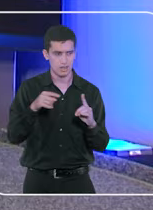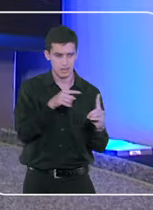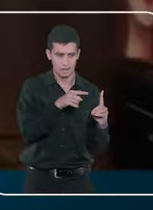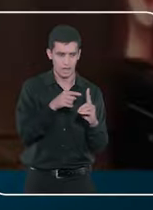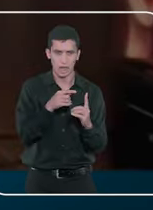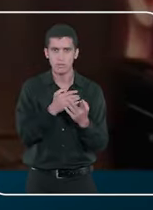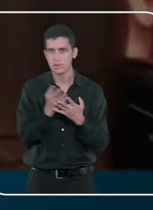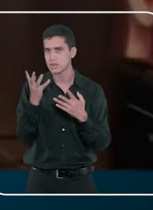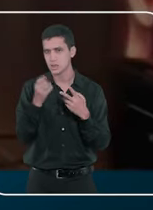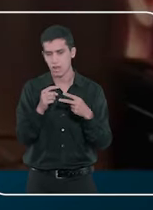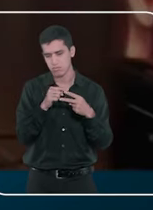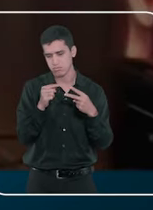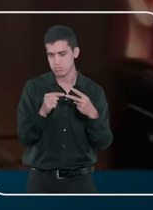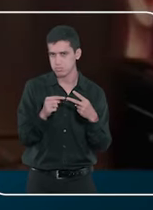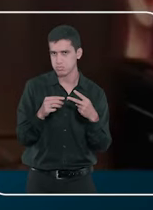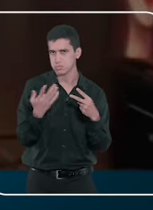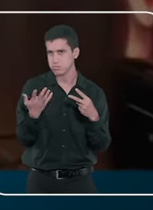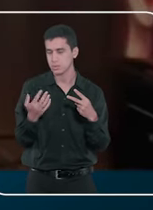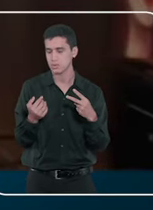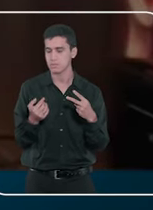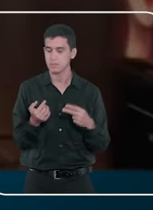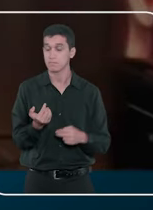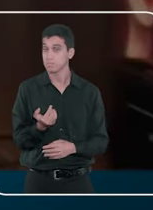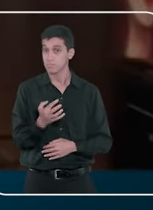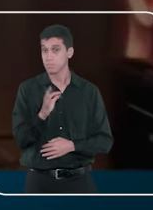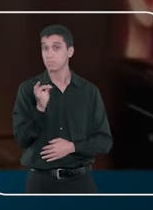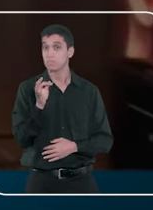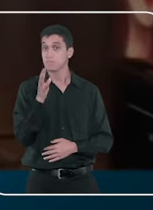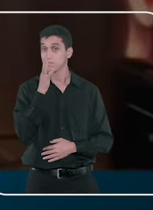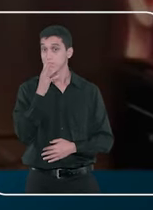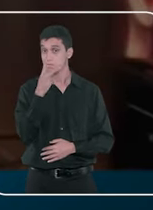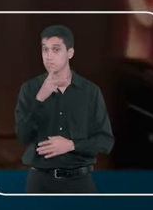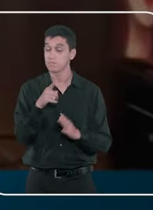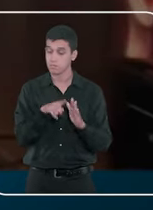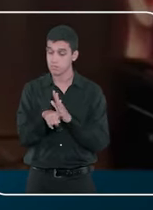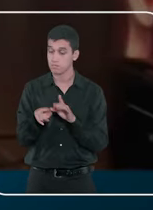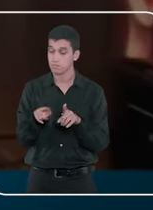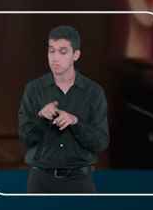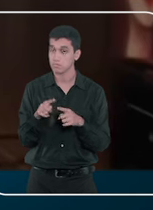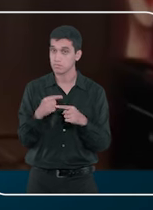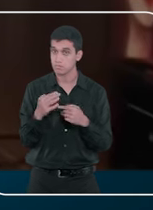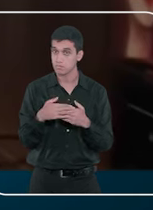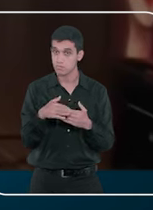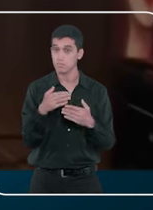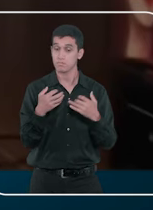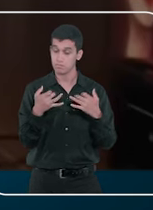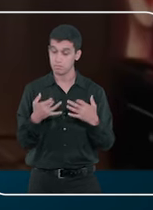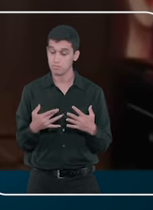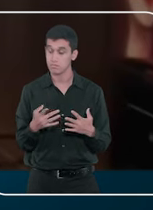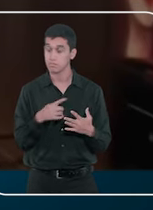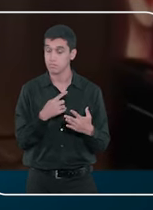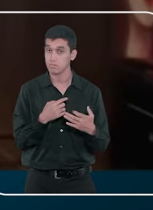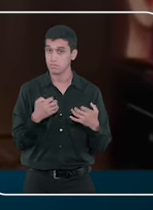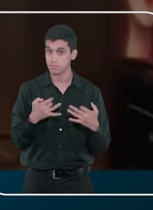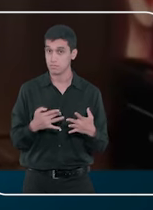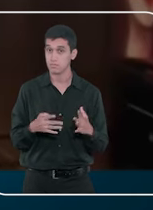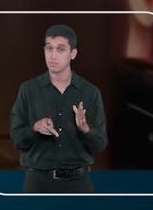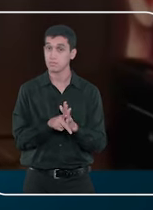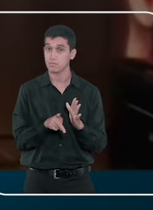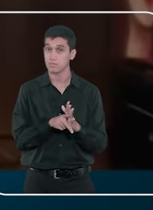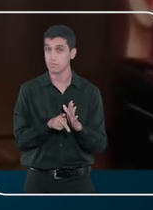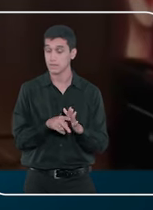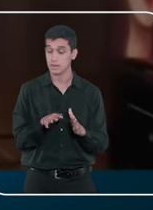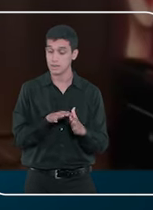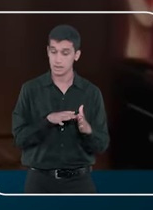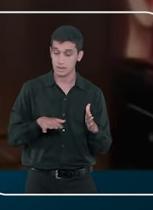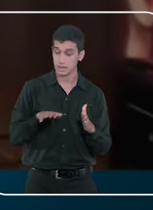É interessante sua pergunta, até para a gente partir da distinção que o professor Sulzberger fez agora. Nós estamos falando de